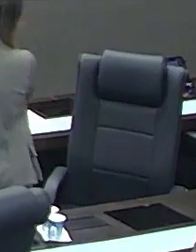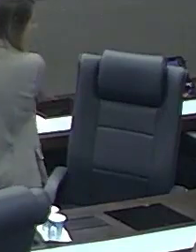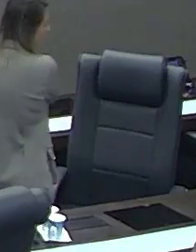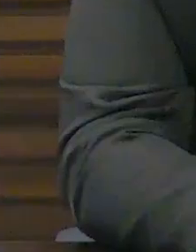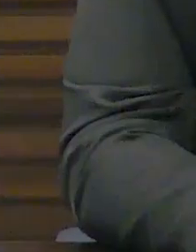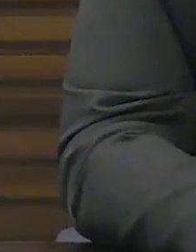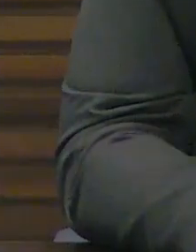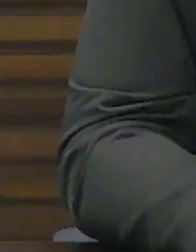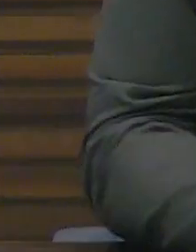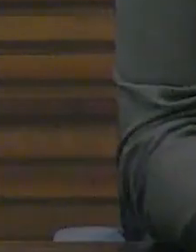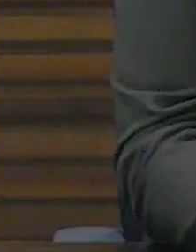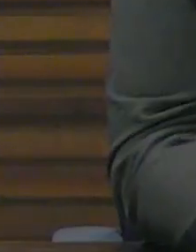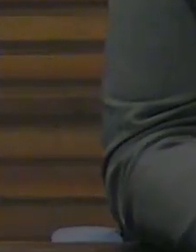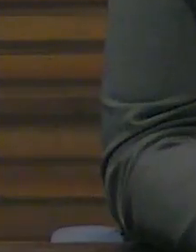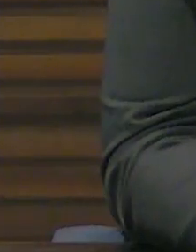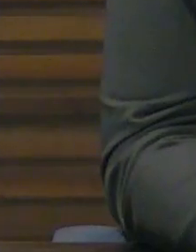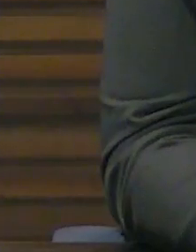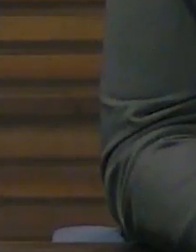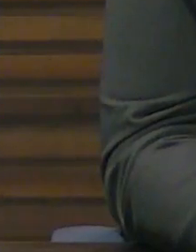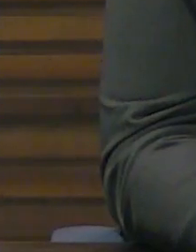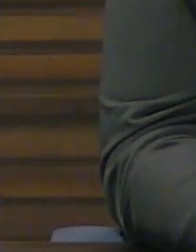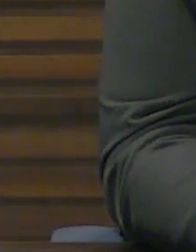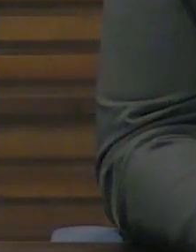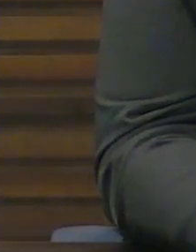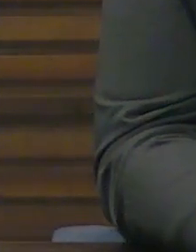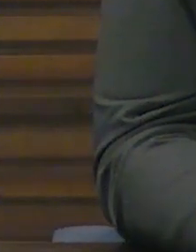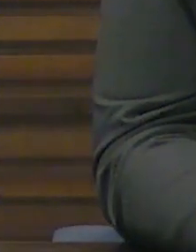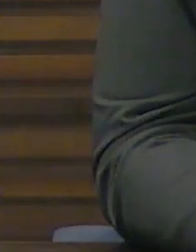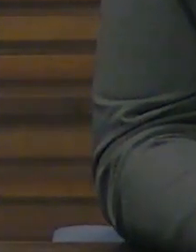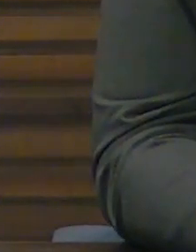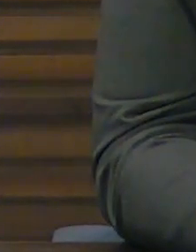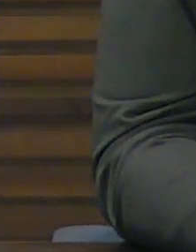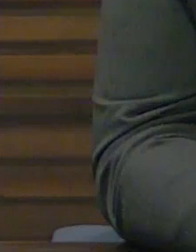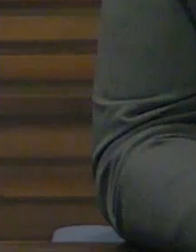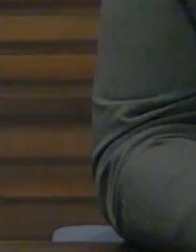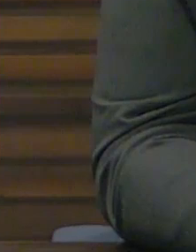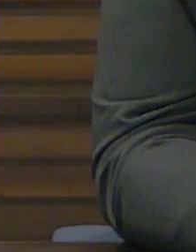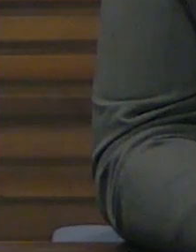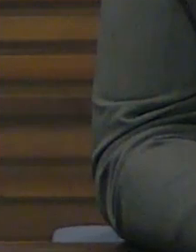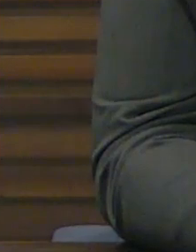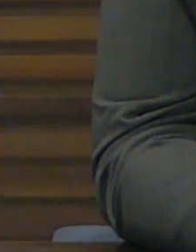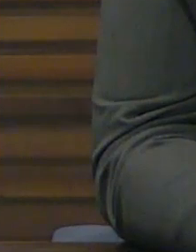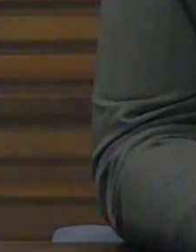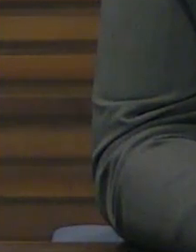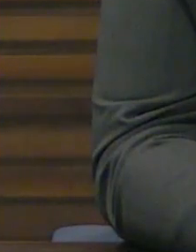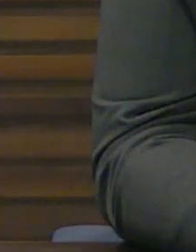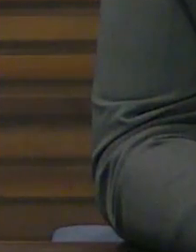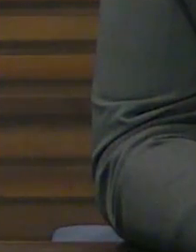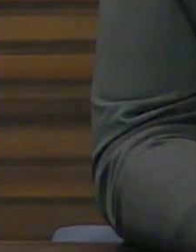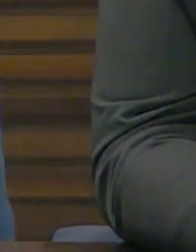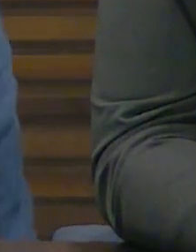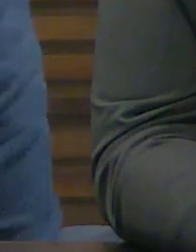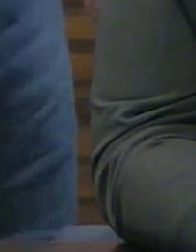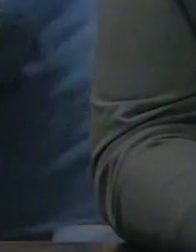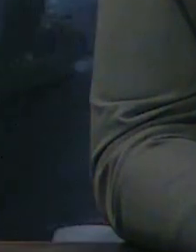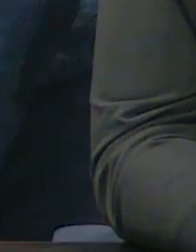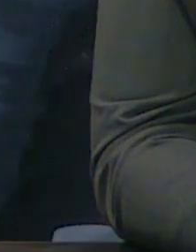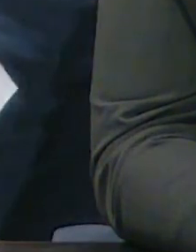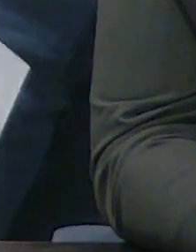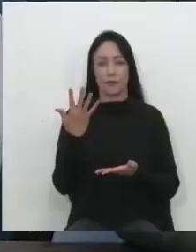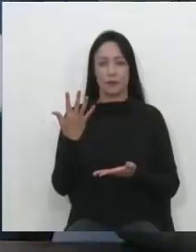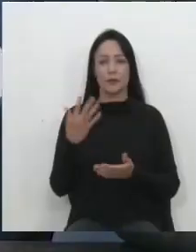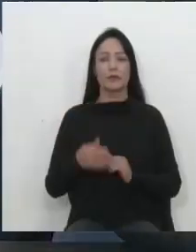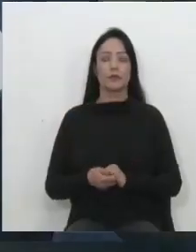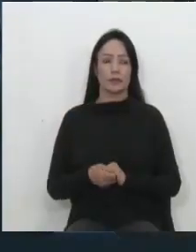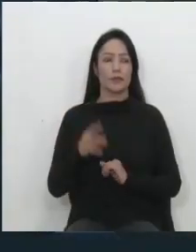prejudicado por falta de quórum. Tendo em vista a falta de número